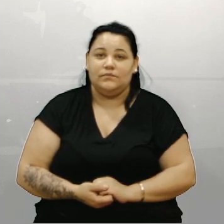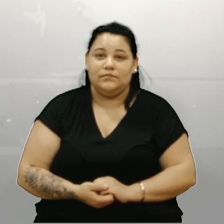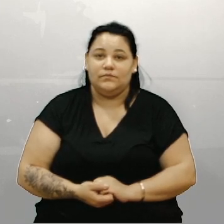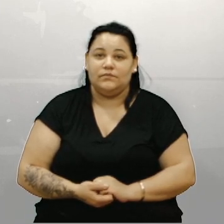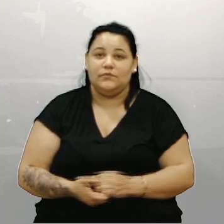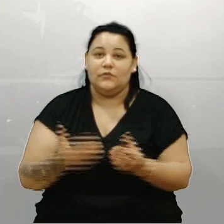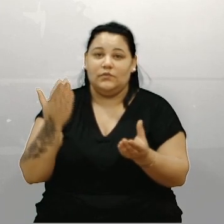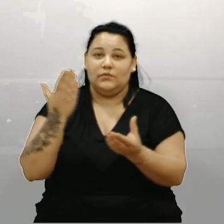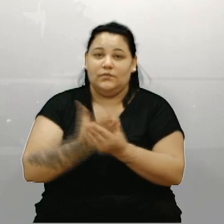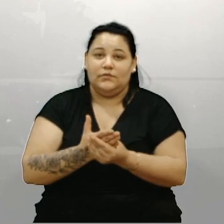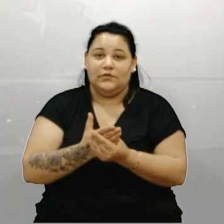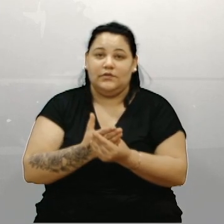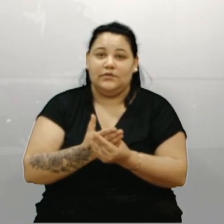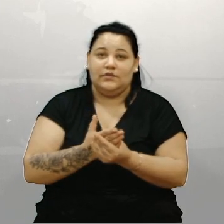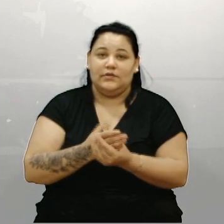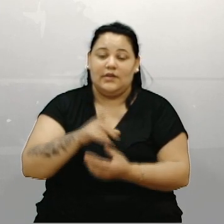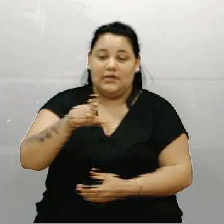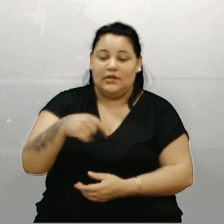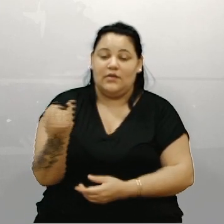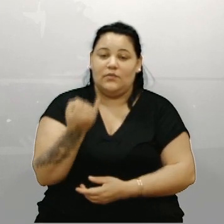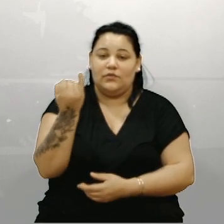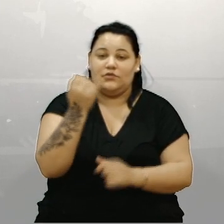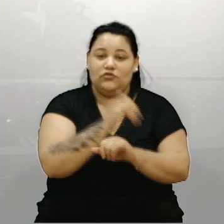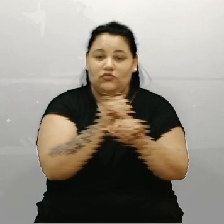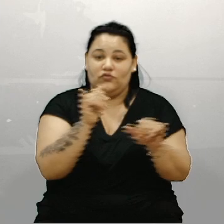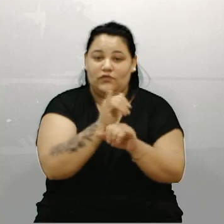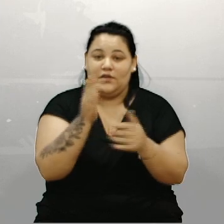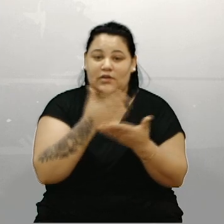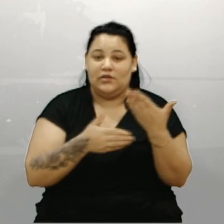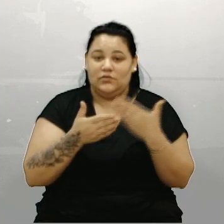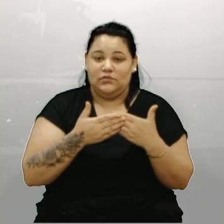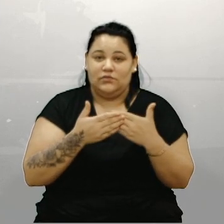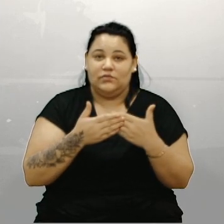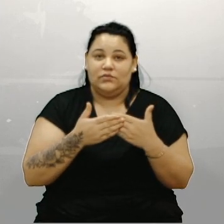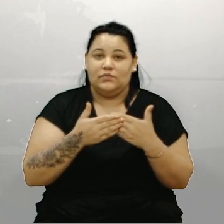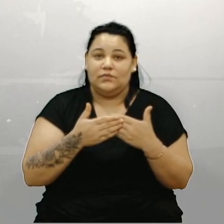dessas carteiras, que é importante a gente divulgar também a todos os artesãos,